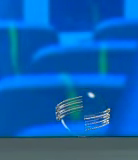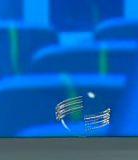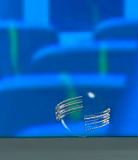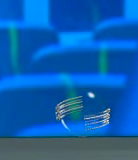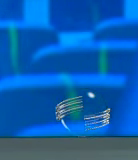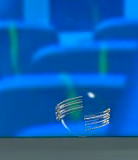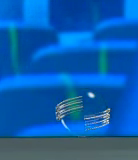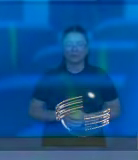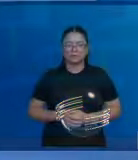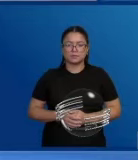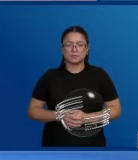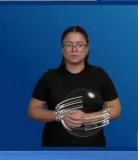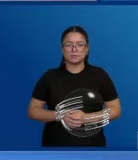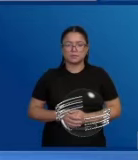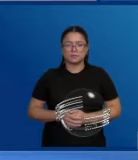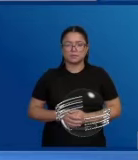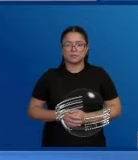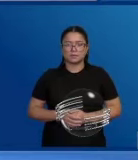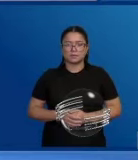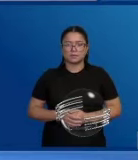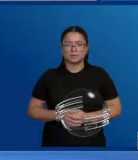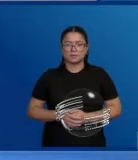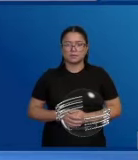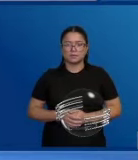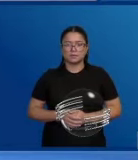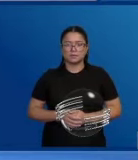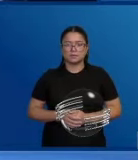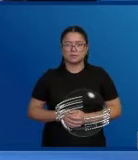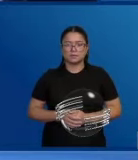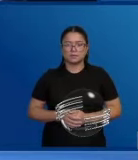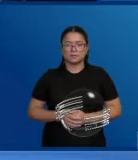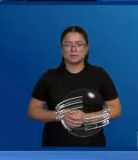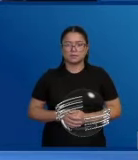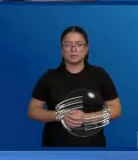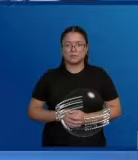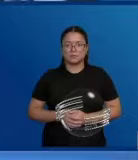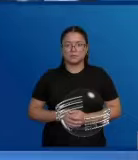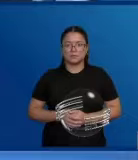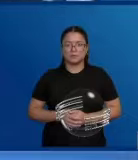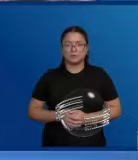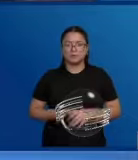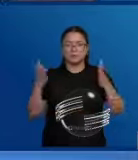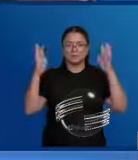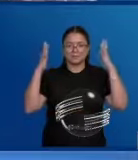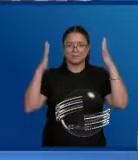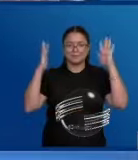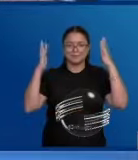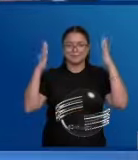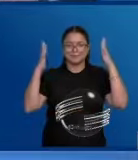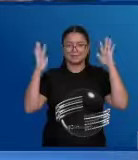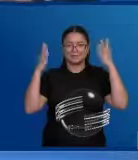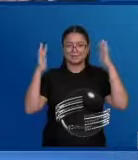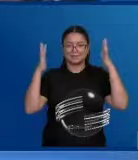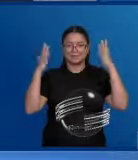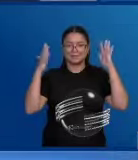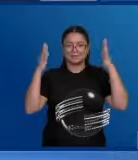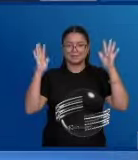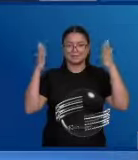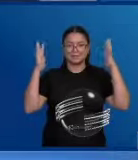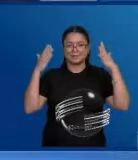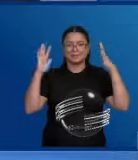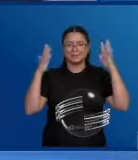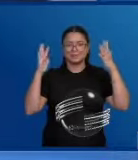momento importante da batida do martelo. Aí você está vendo os representantes da empresa Aegea, a empresa que